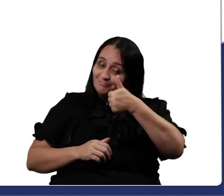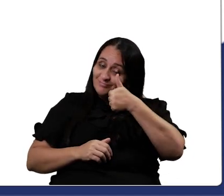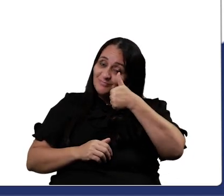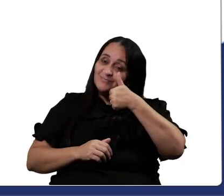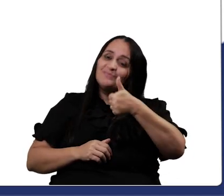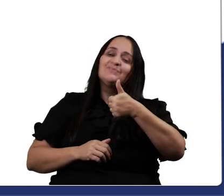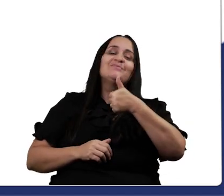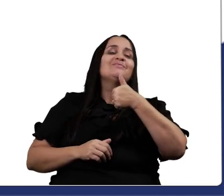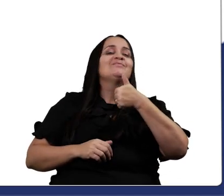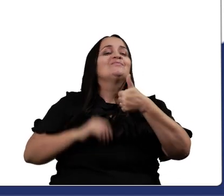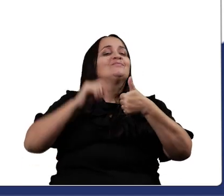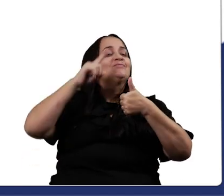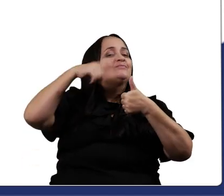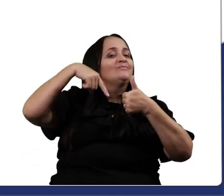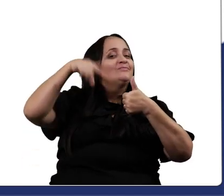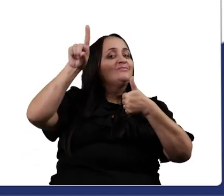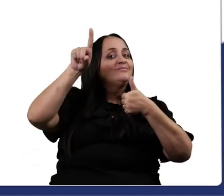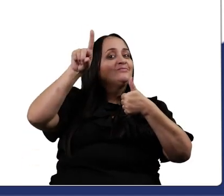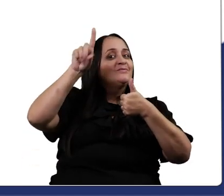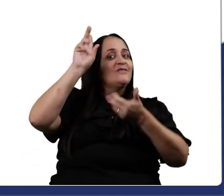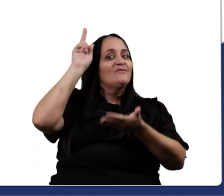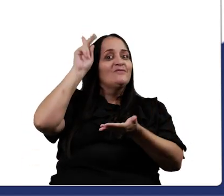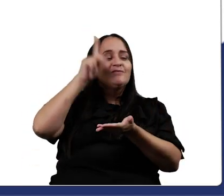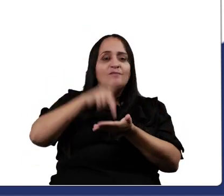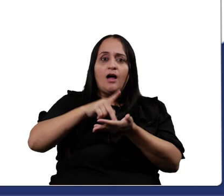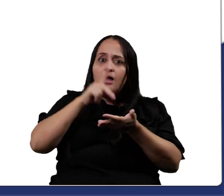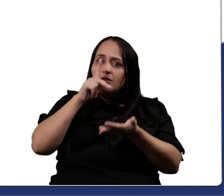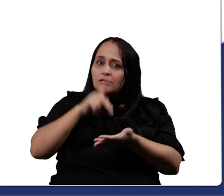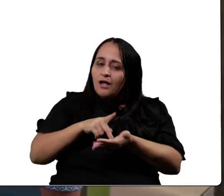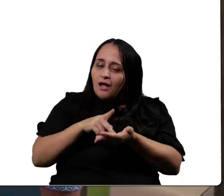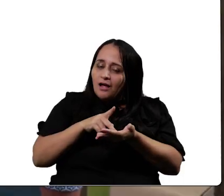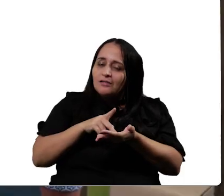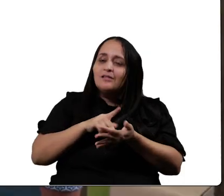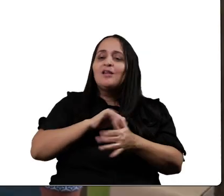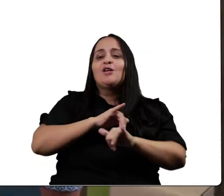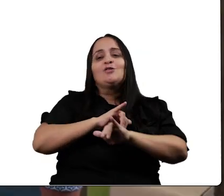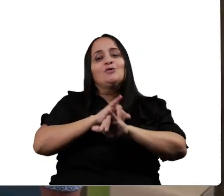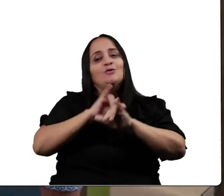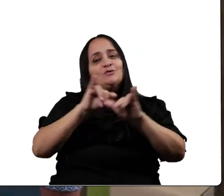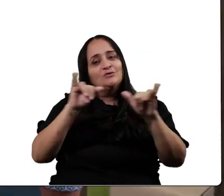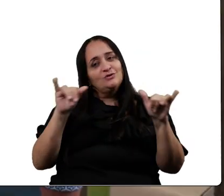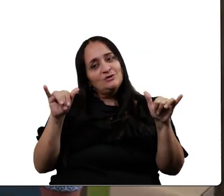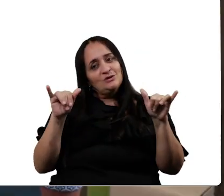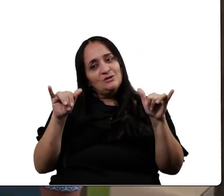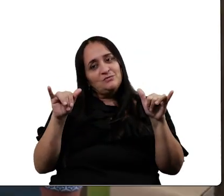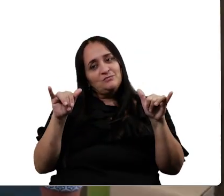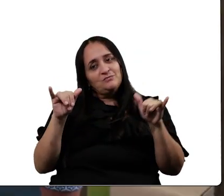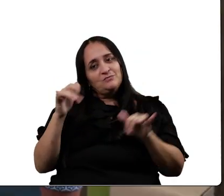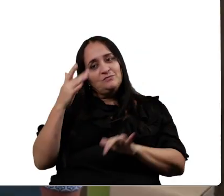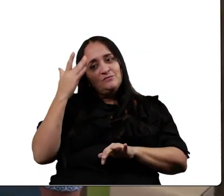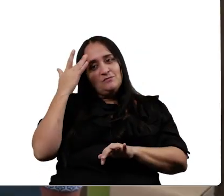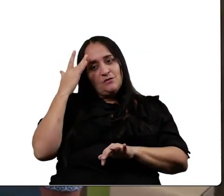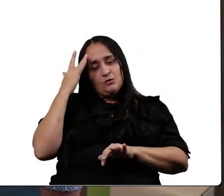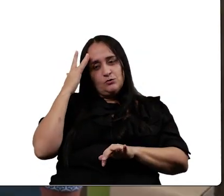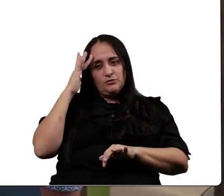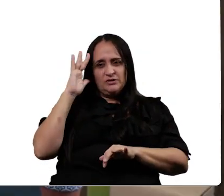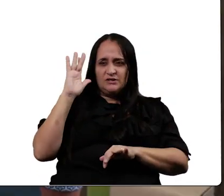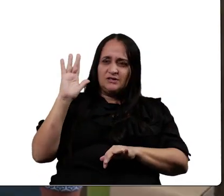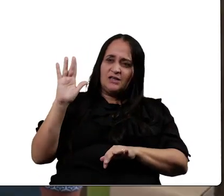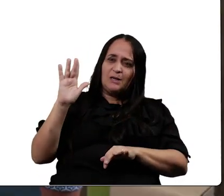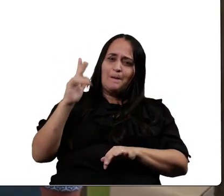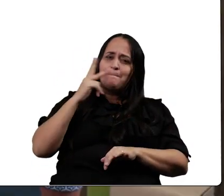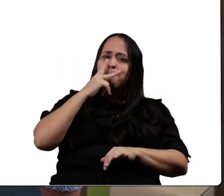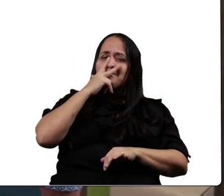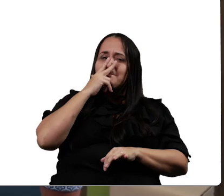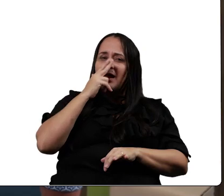Sim, é uma notícia verdadeira. Hoje, não sei por que eles botam, parece